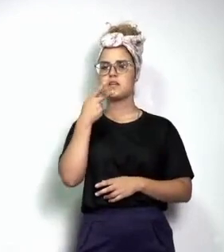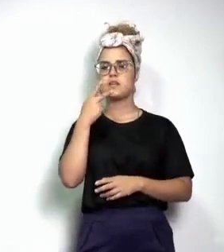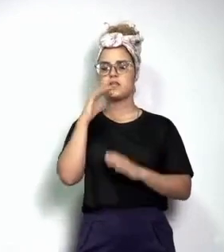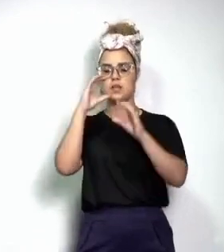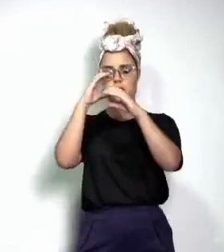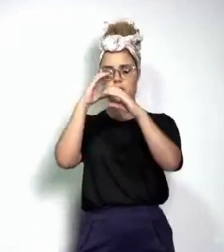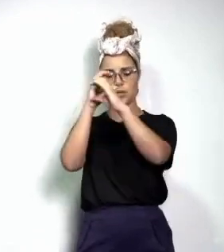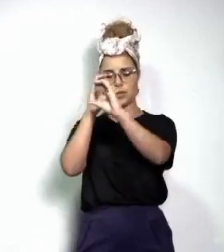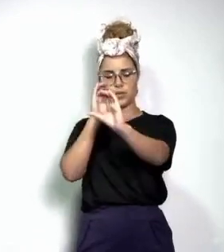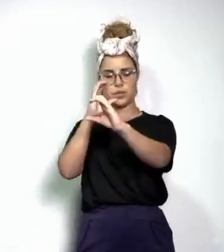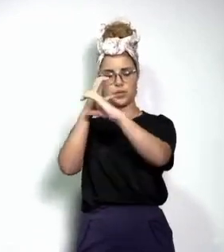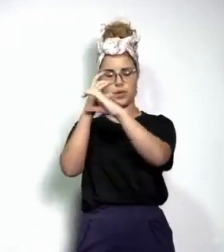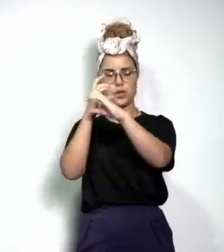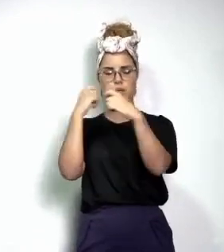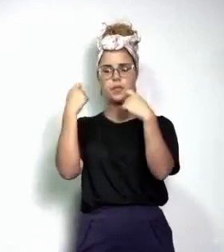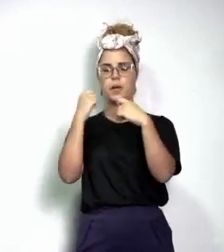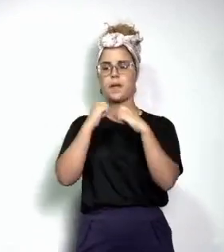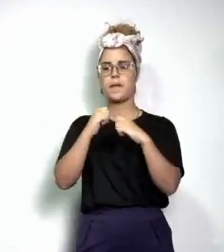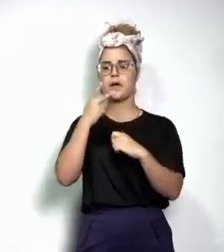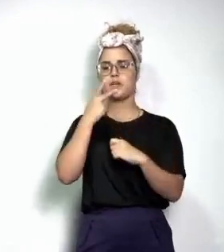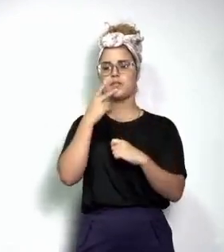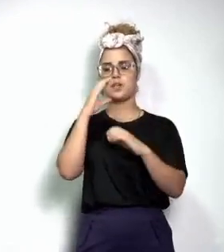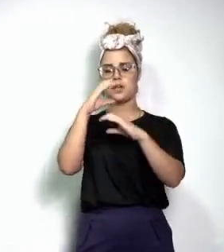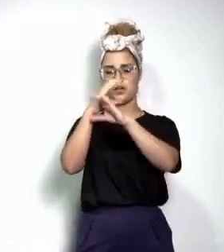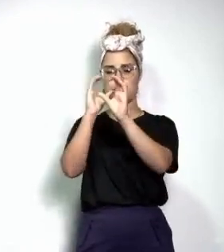foco, pode falar um pouco de foco doce?